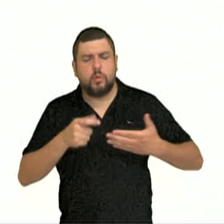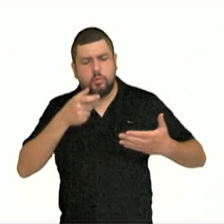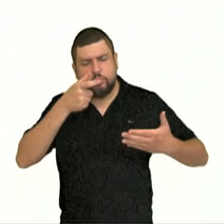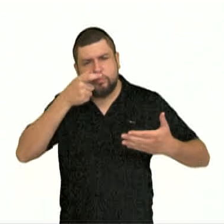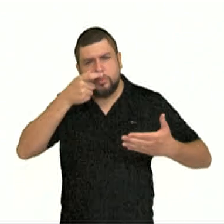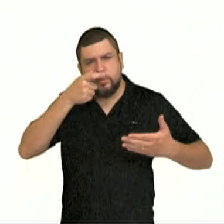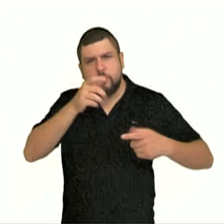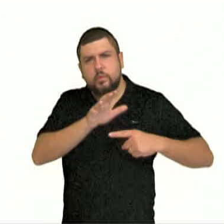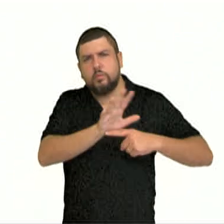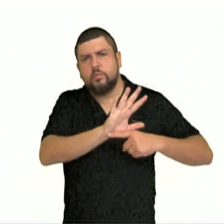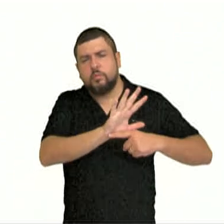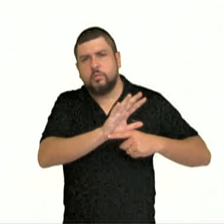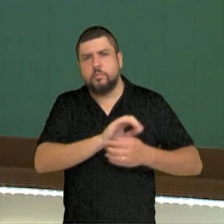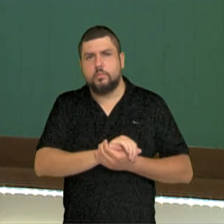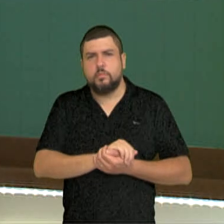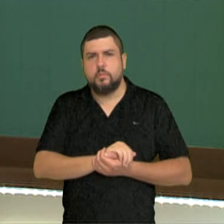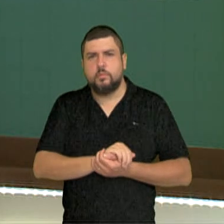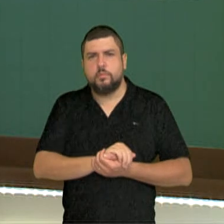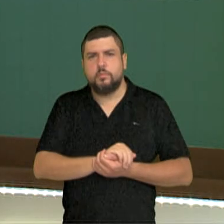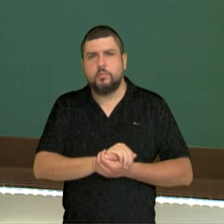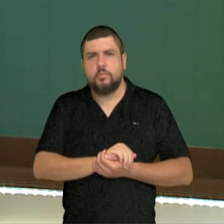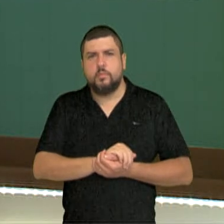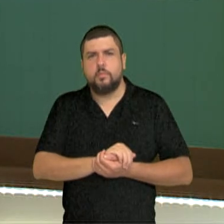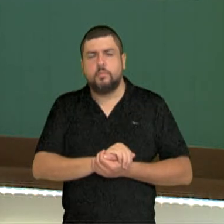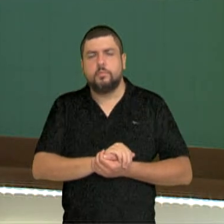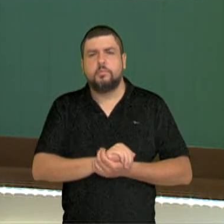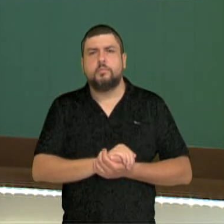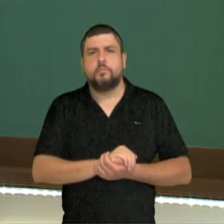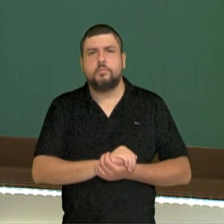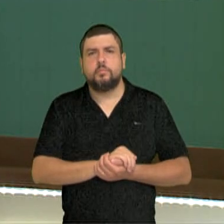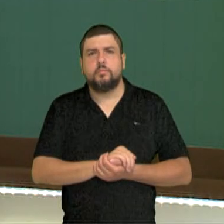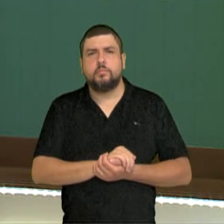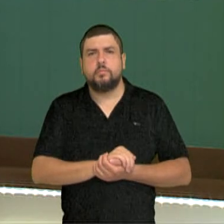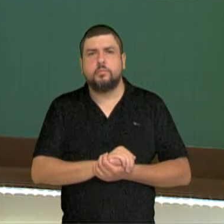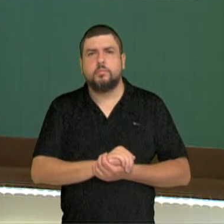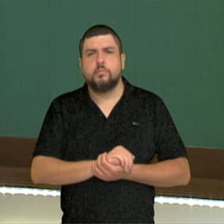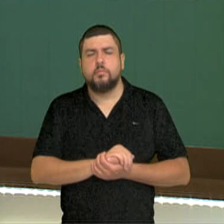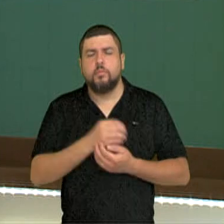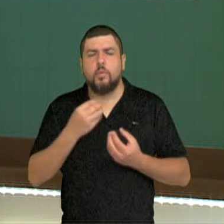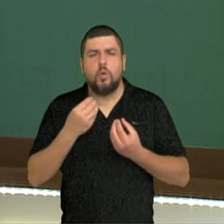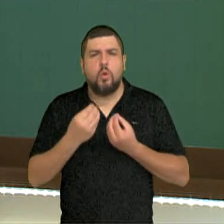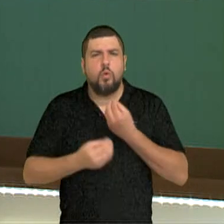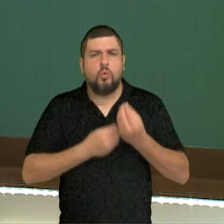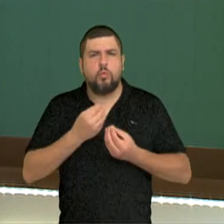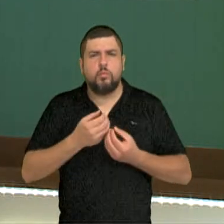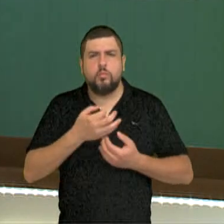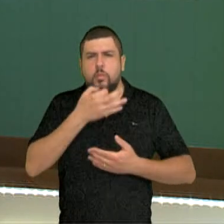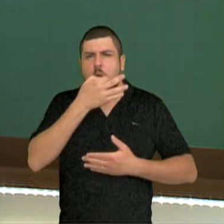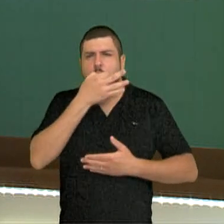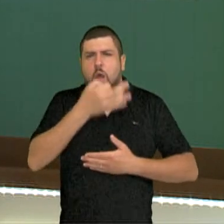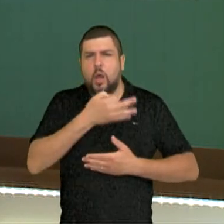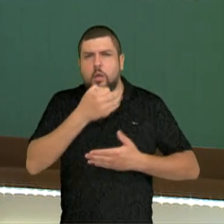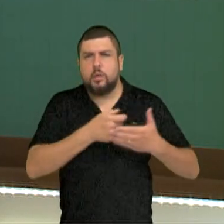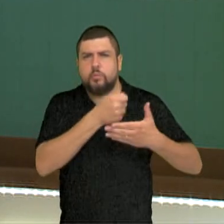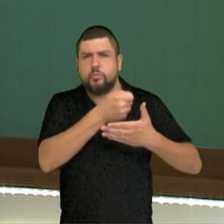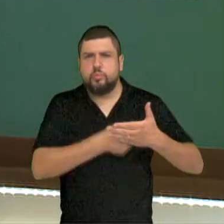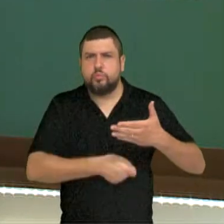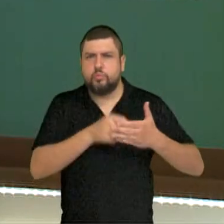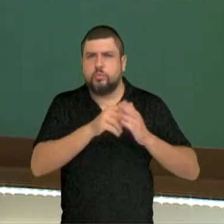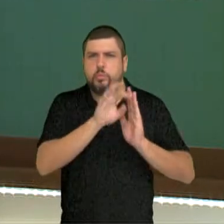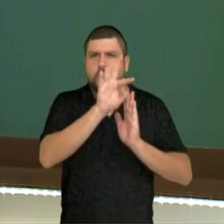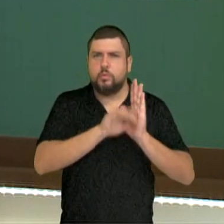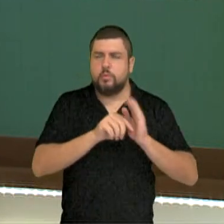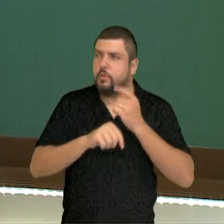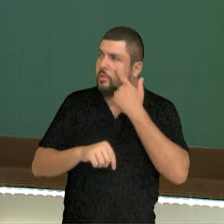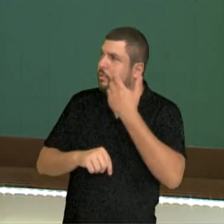Resenhista, a pessoa que escreveu essa resenha aqui, lembrou? Qual a crítica presente nesse trecho, exatamente neste